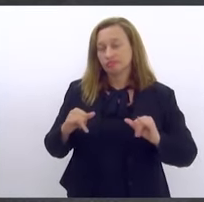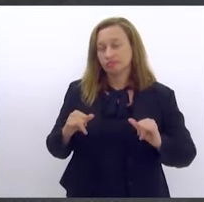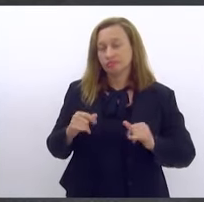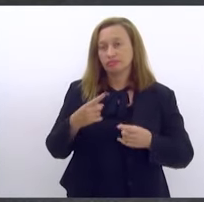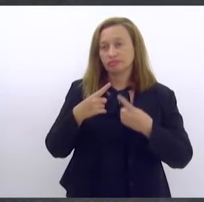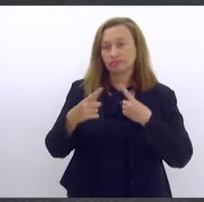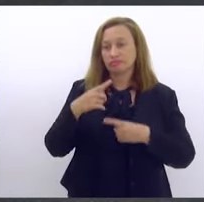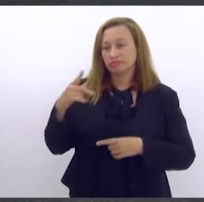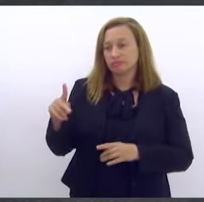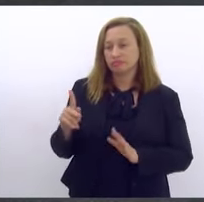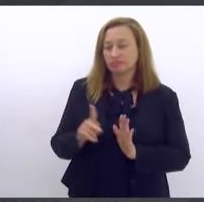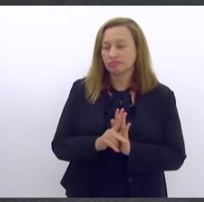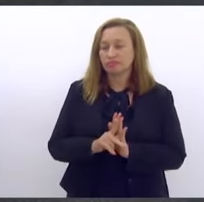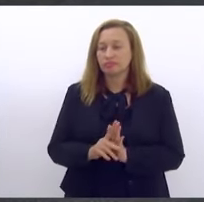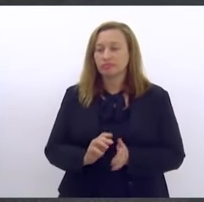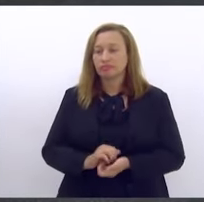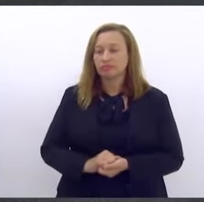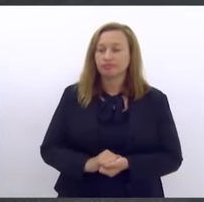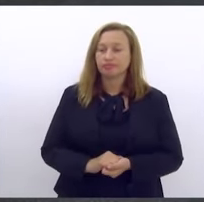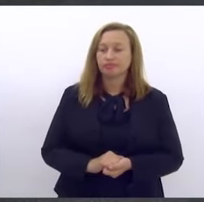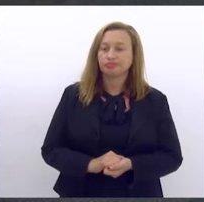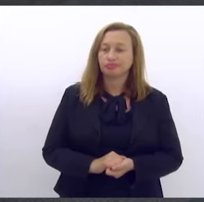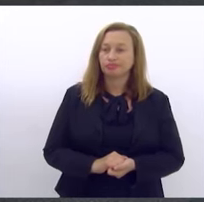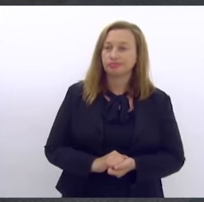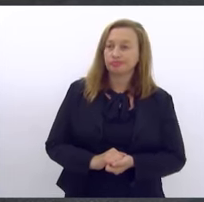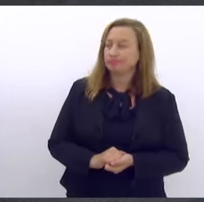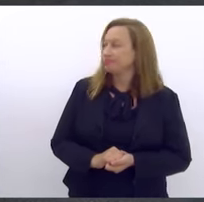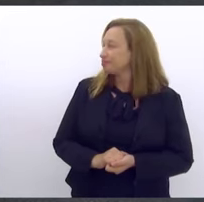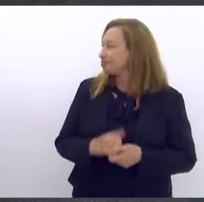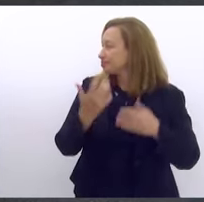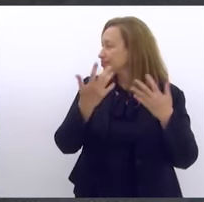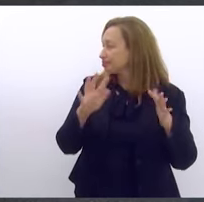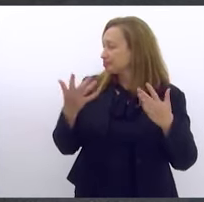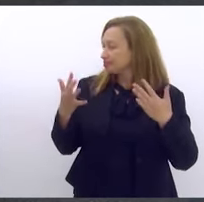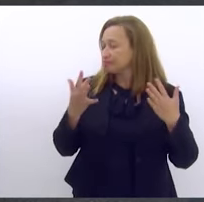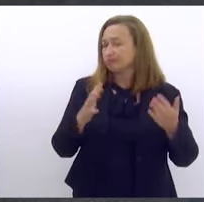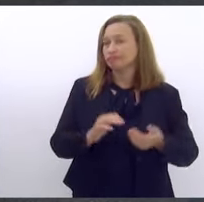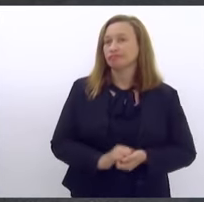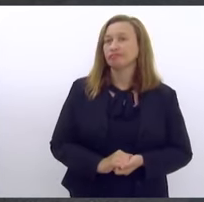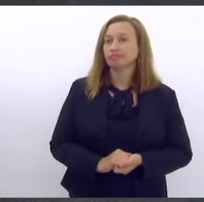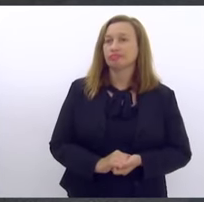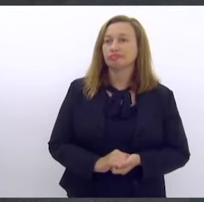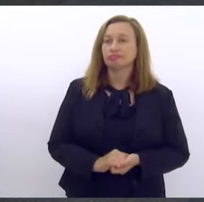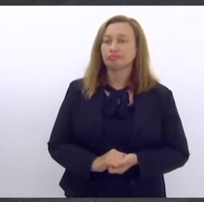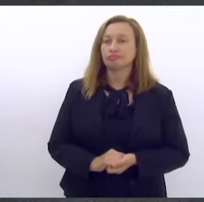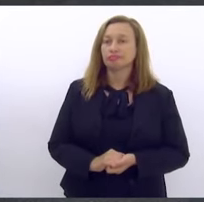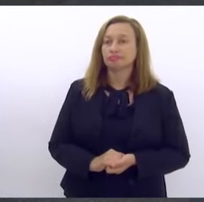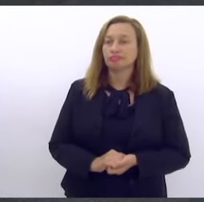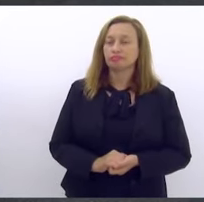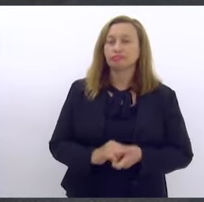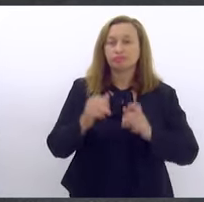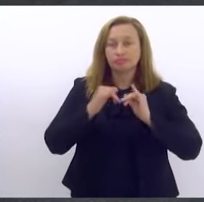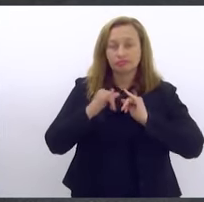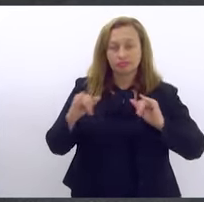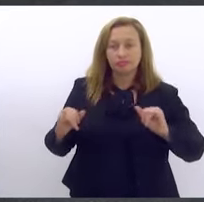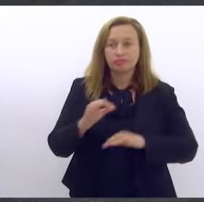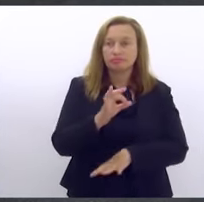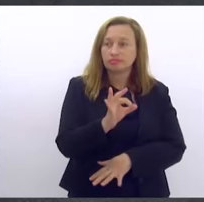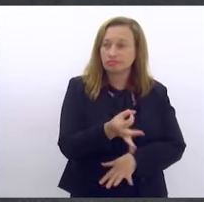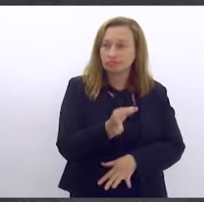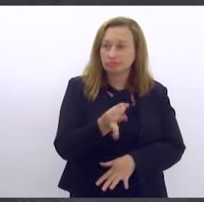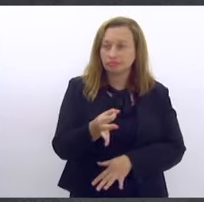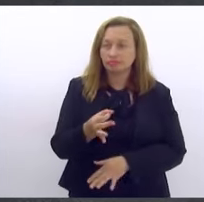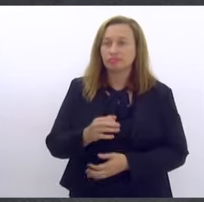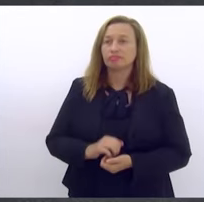discutir o seu projeto para elogiá-lo. e declarar que eu tenho certeza que